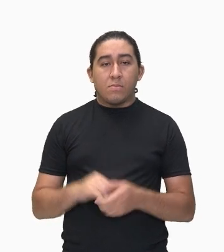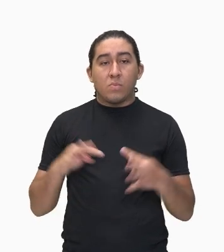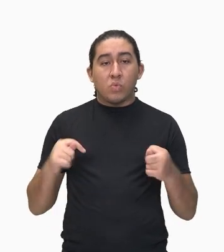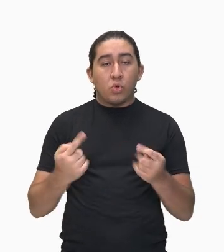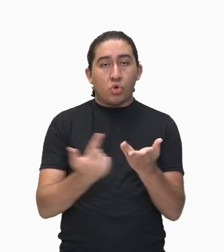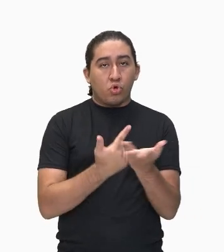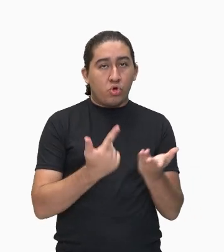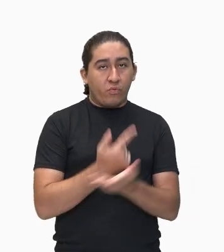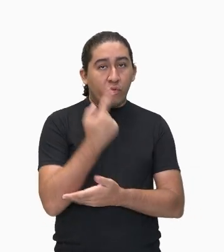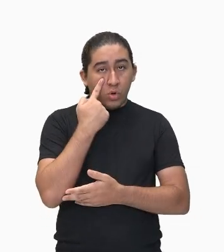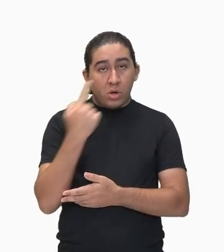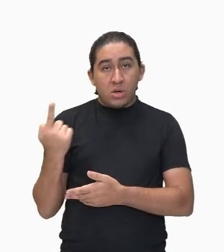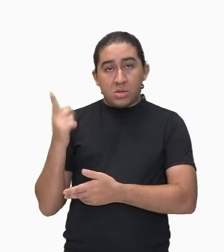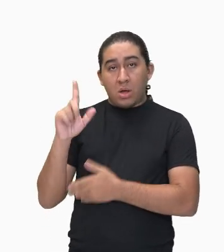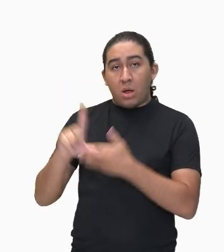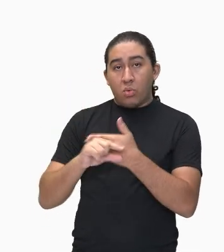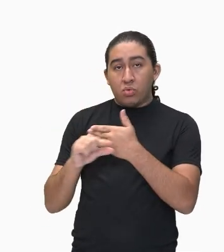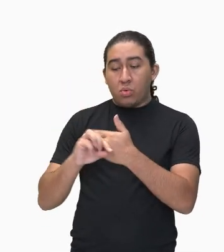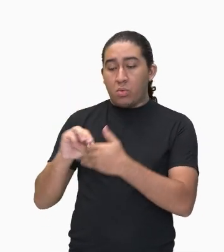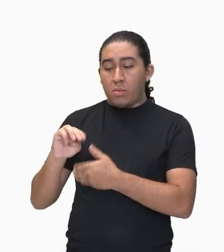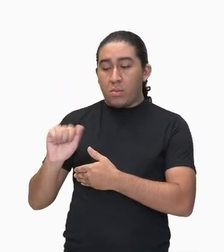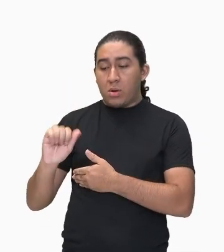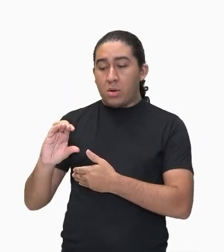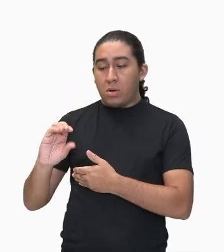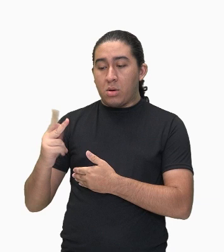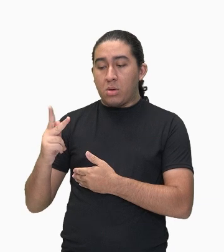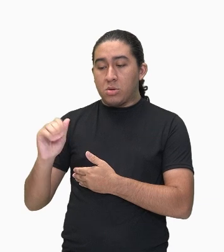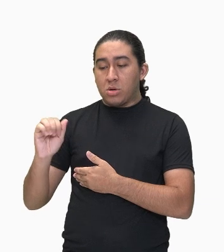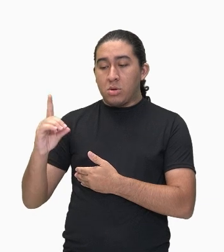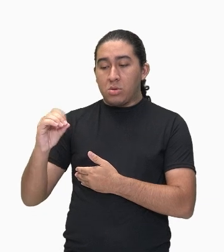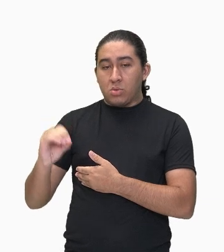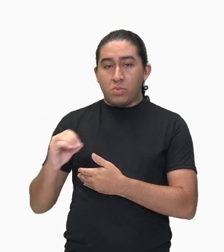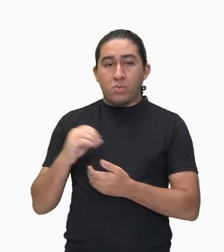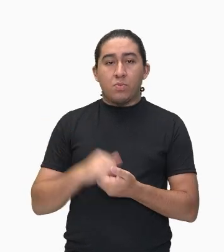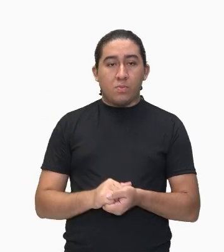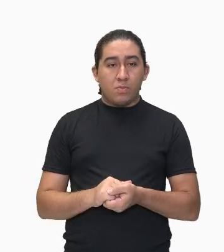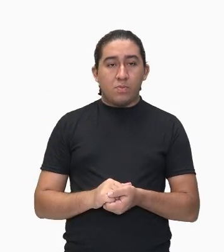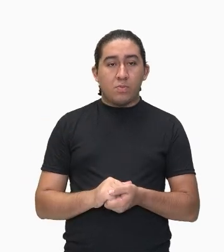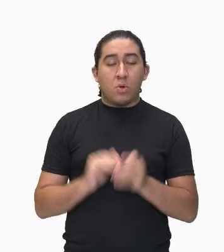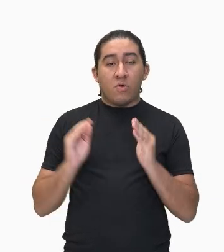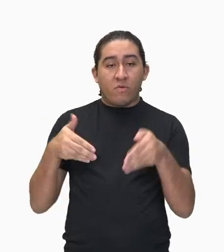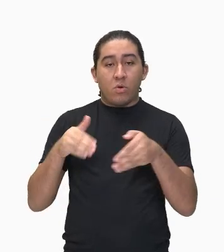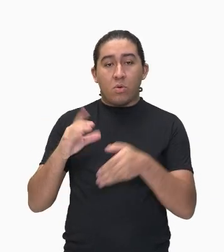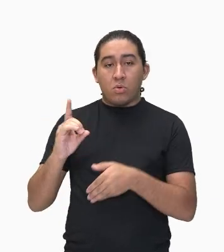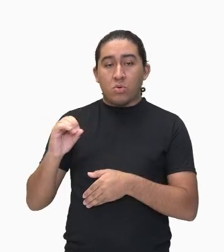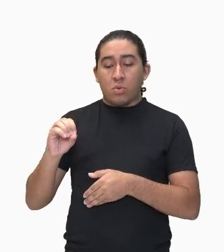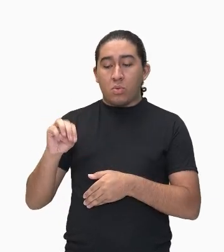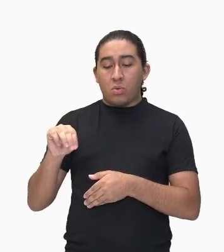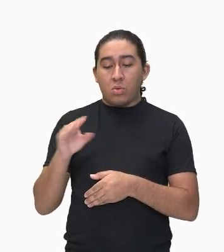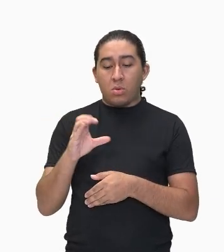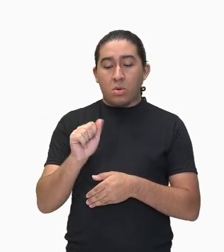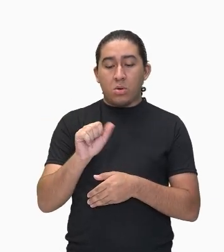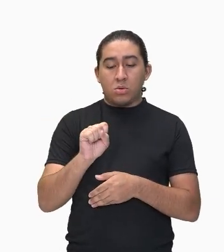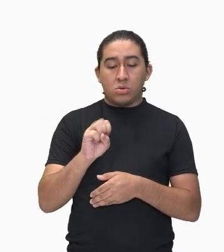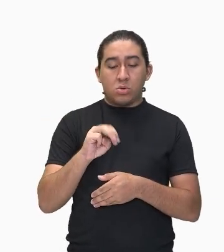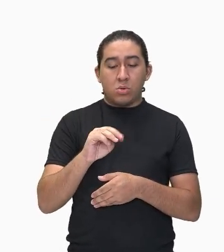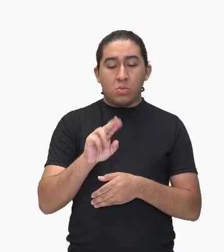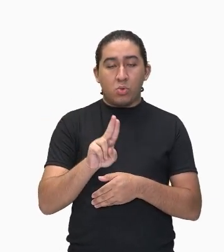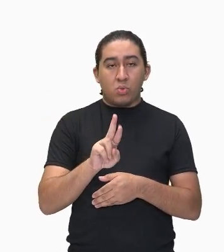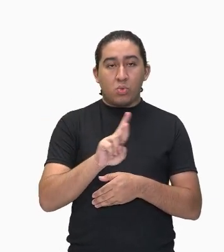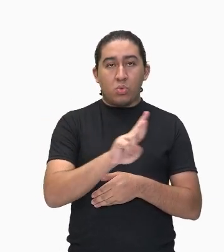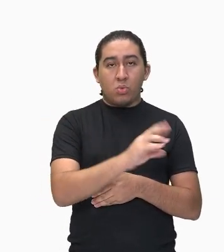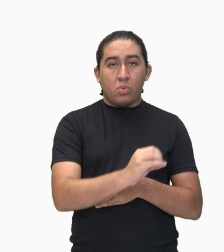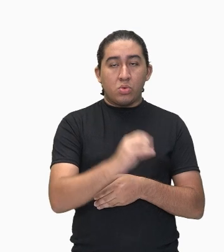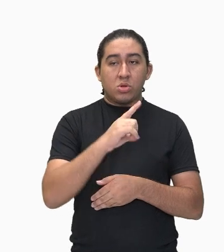essas obras são de Machado de Assis, chamando mais a atenção de Dom Casmurro, que é trazendo muito